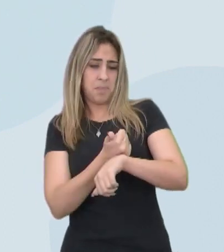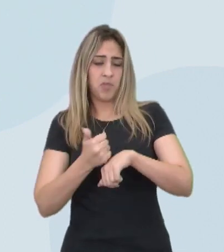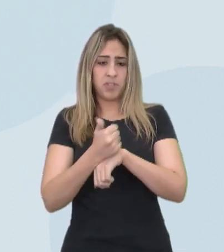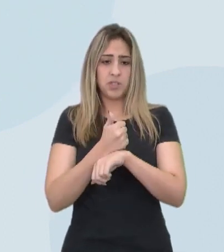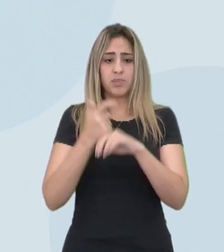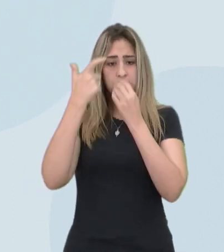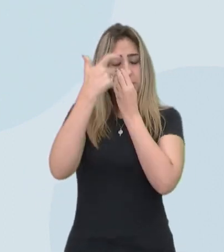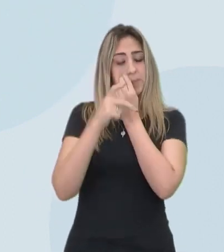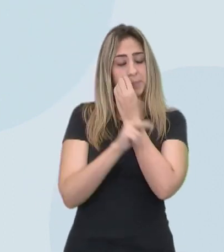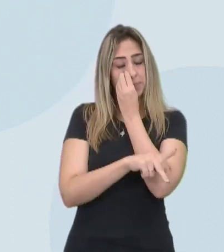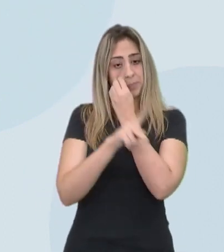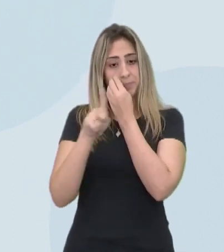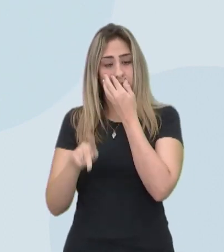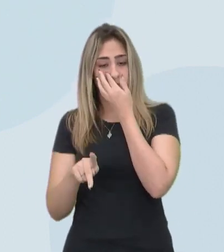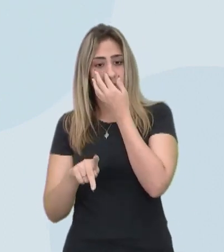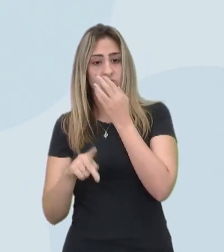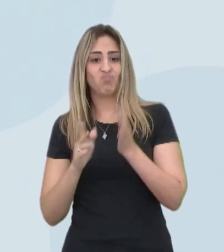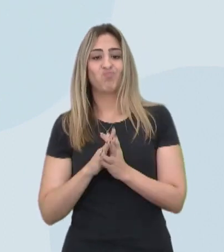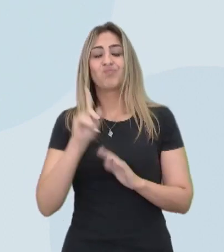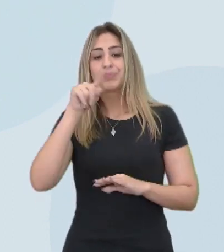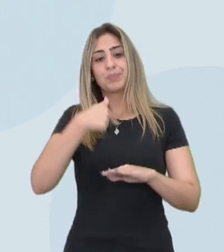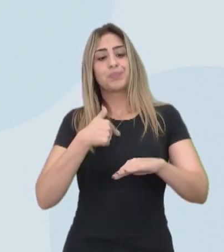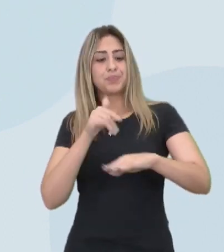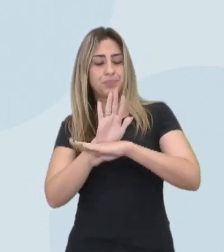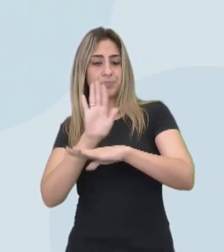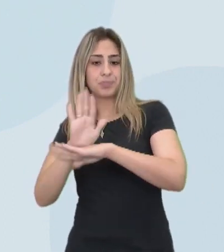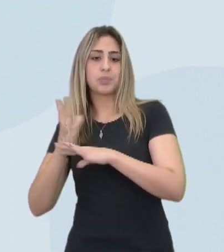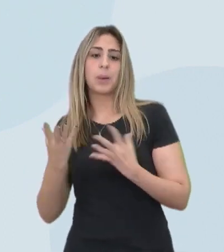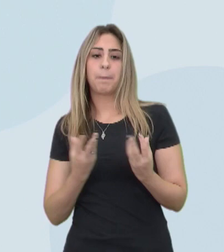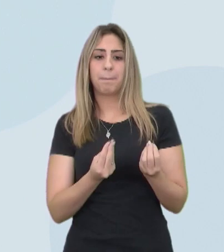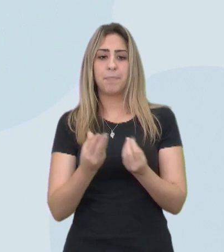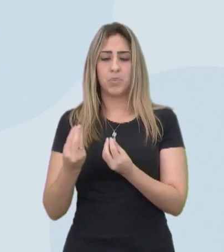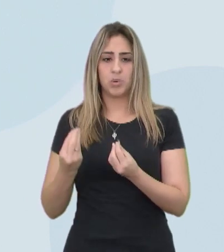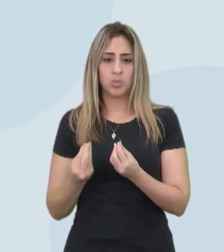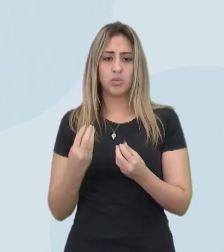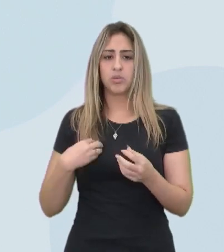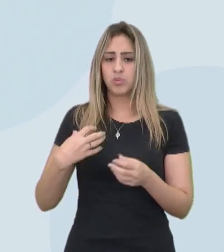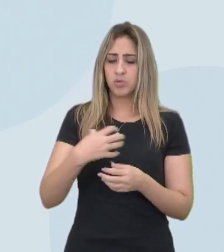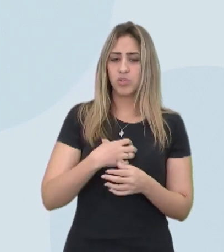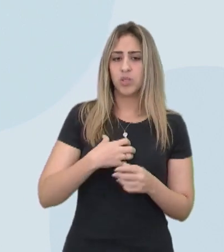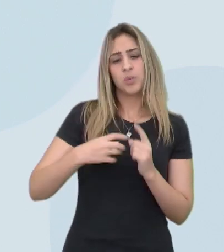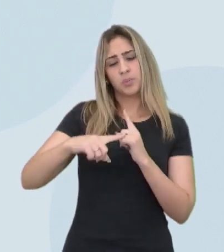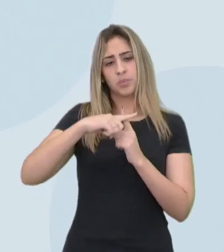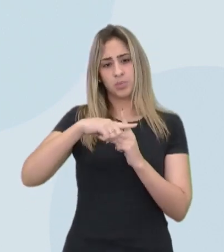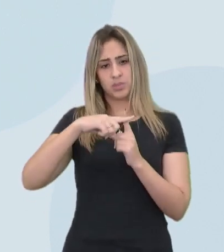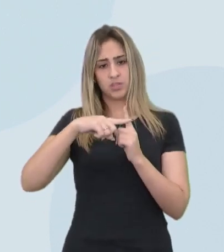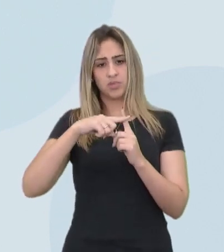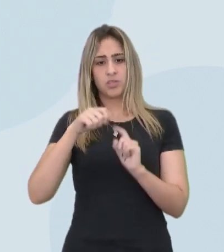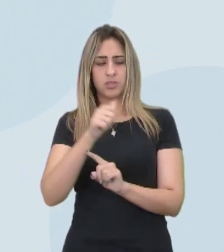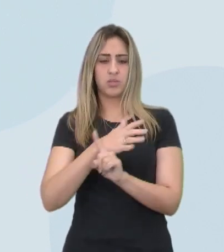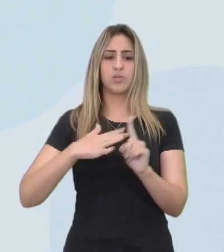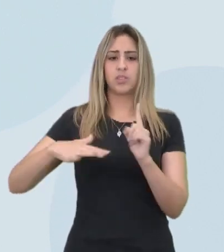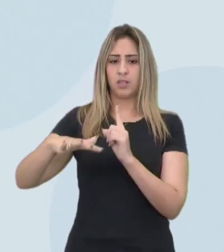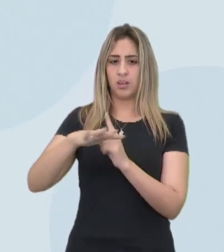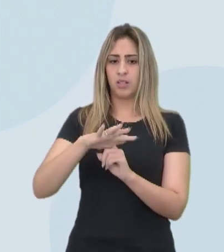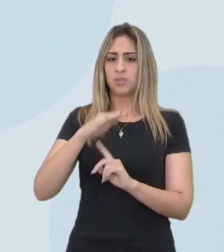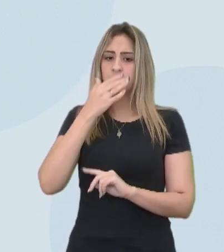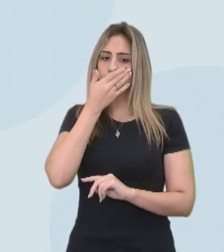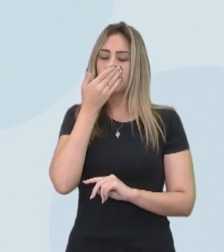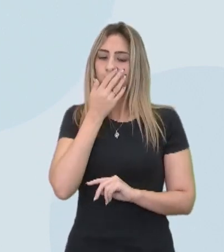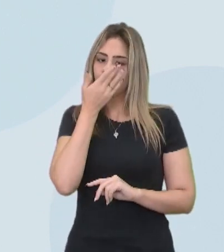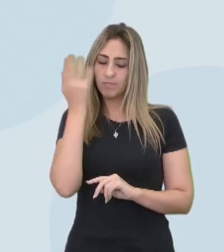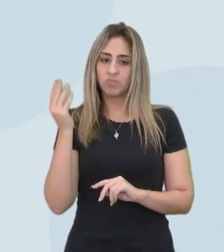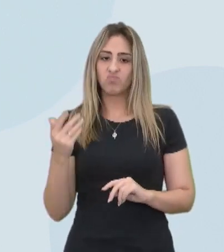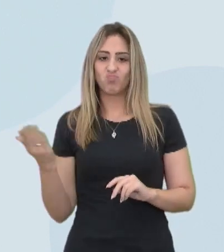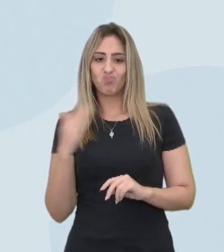ser professor, né, ser professora, é contribuir muito de maneira positiva, né, à sociedade. Então, vamos conhecer aí o